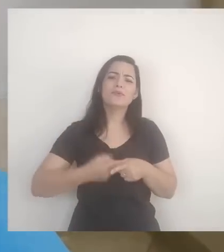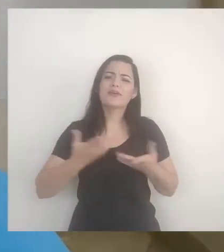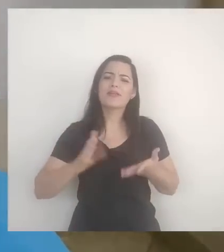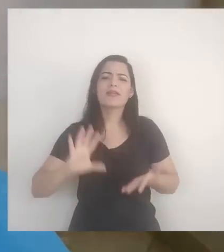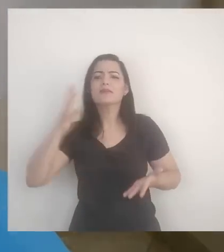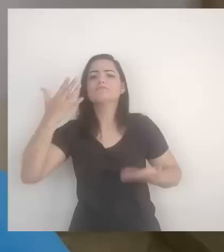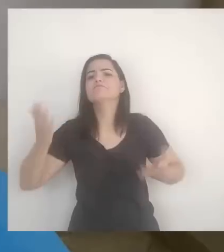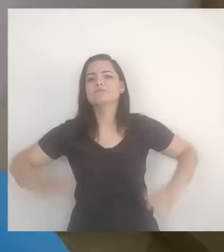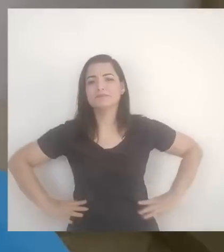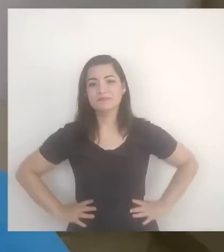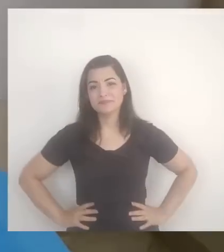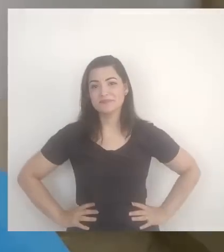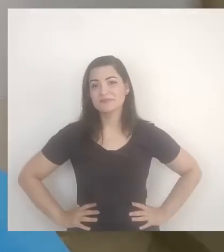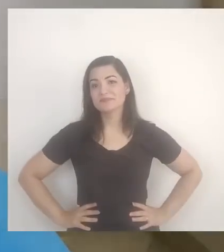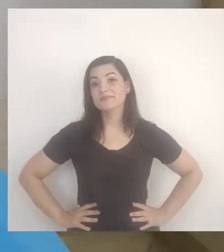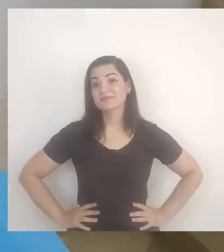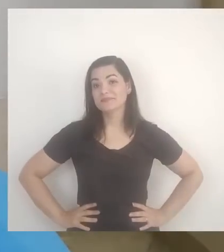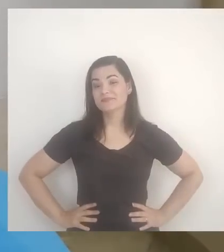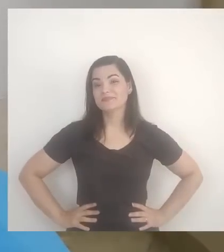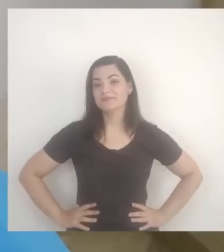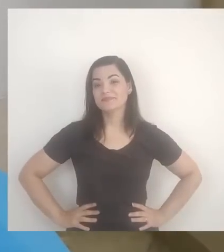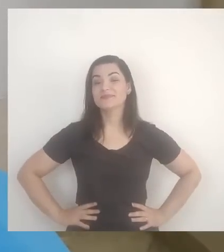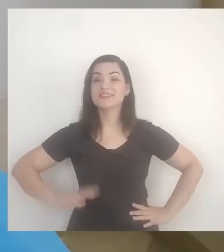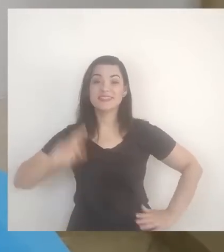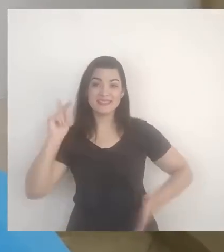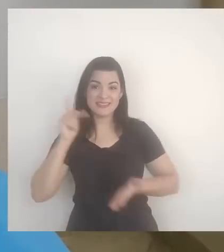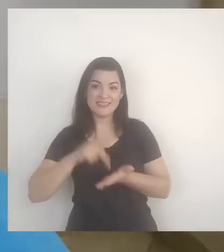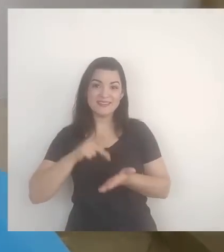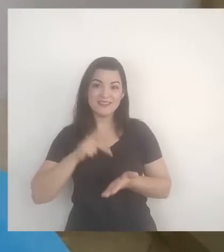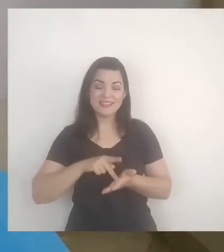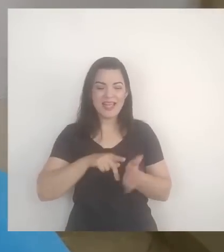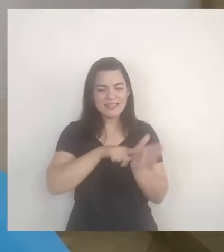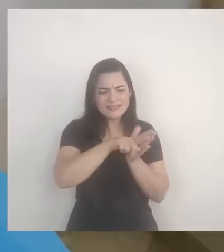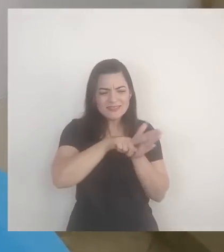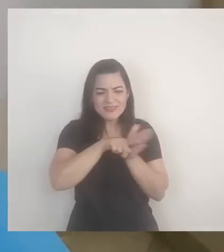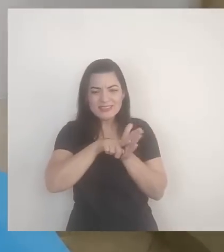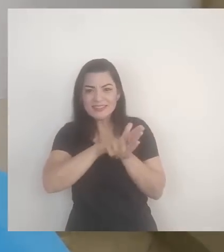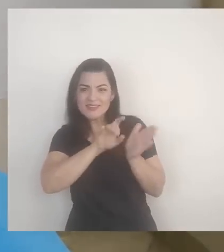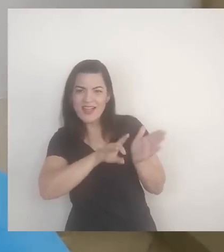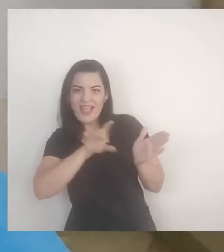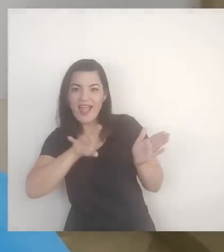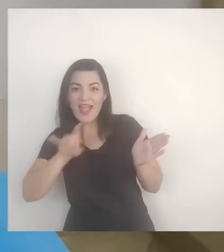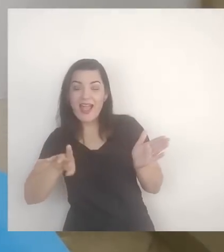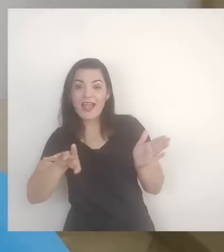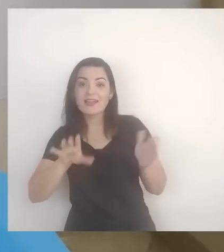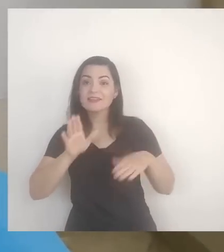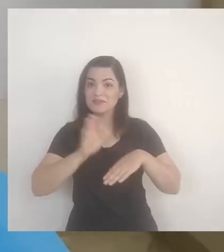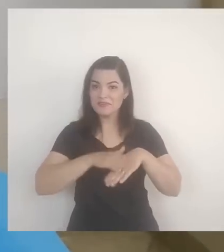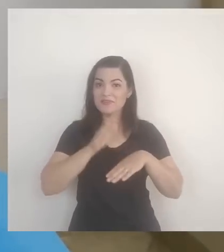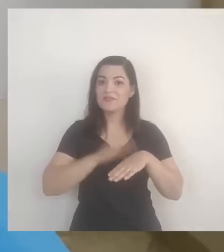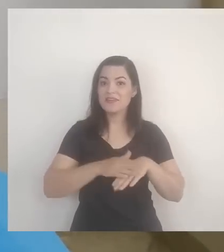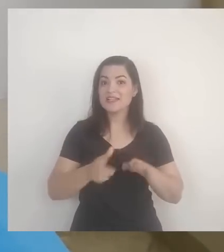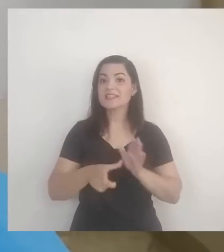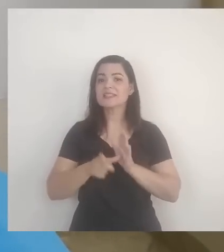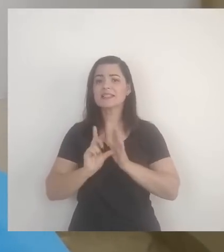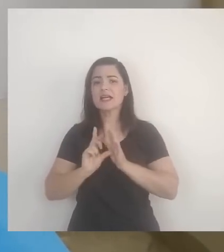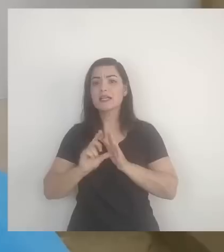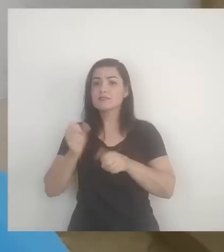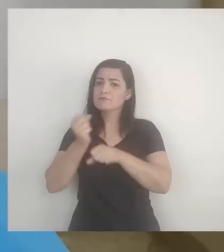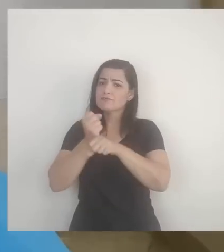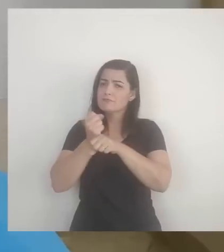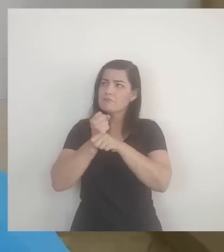Por que será que isso acontece? Todas essas investigações, elas foram